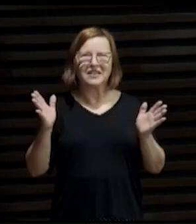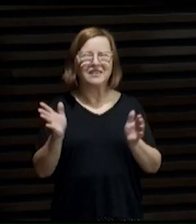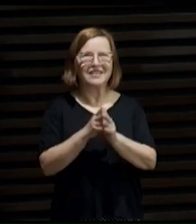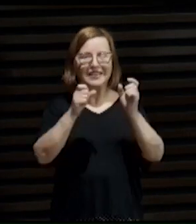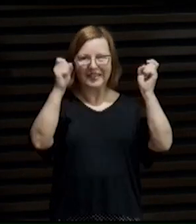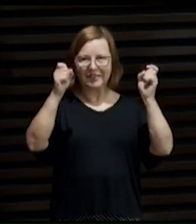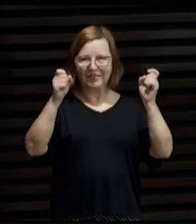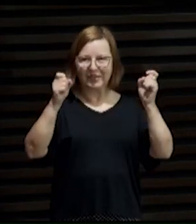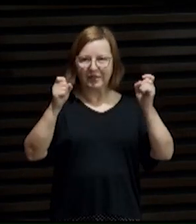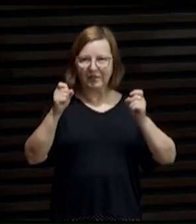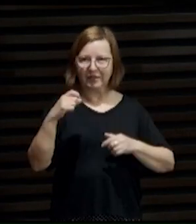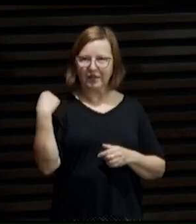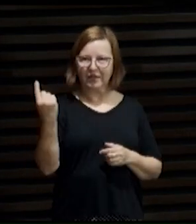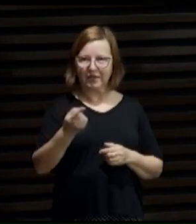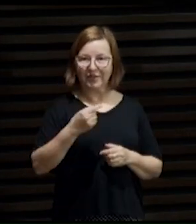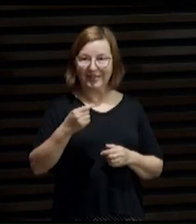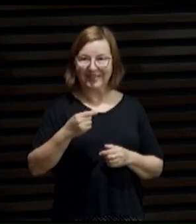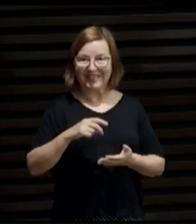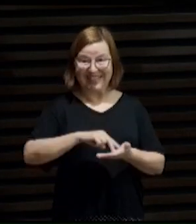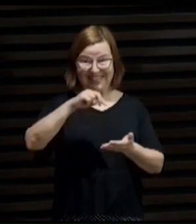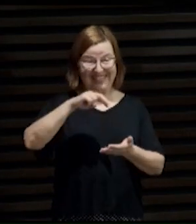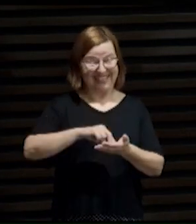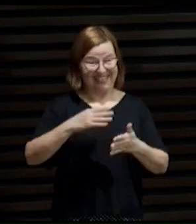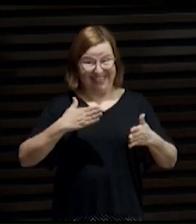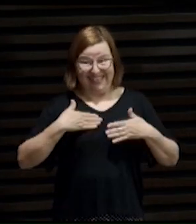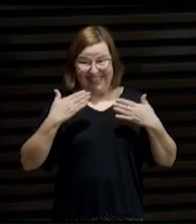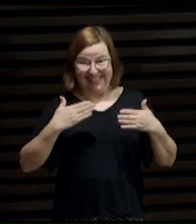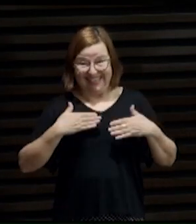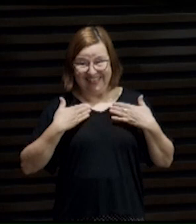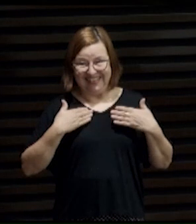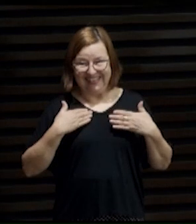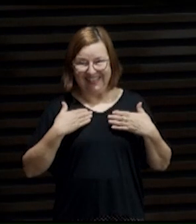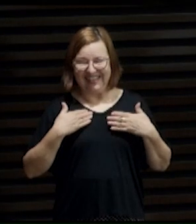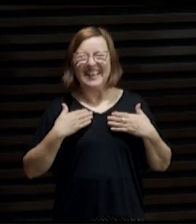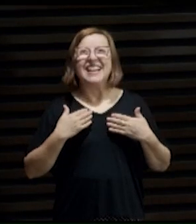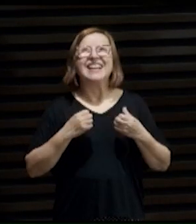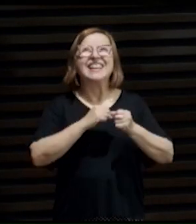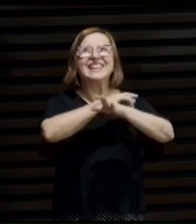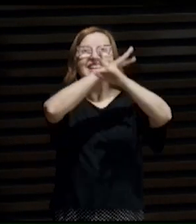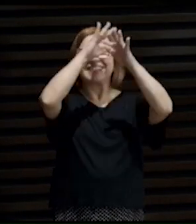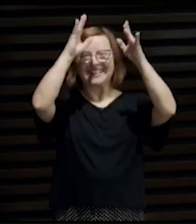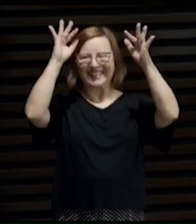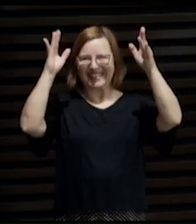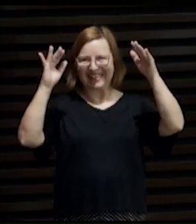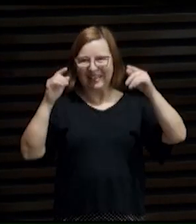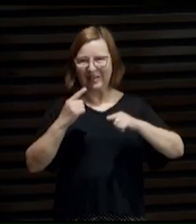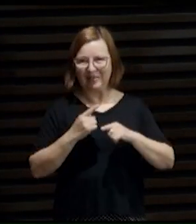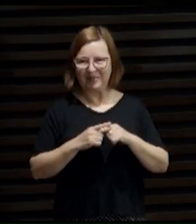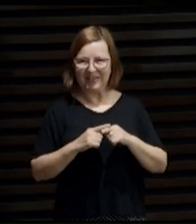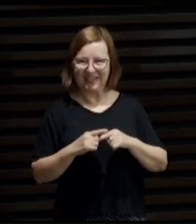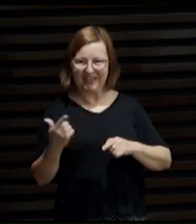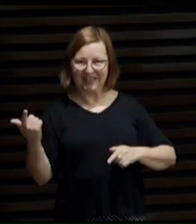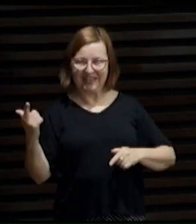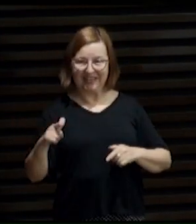E nós, regozijemo-nos e alegremo-nos, demos-lhe glória, porque vindas são